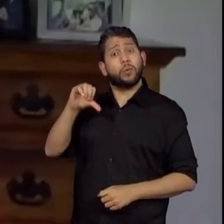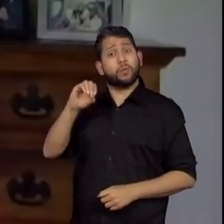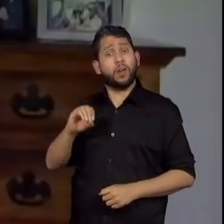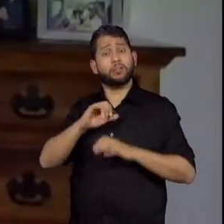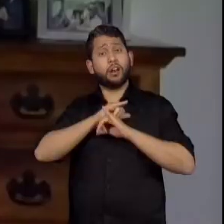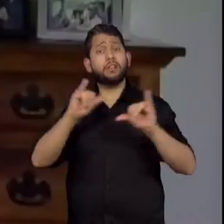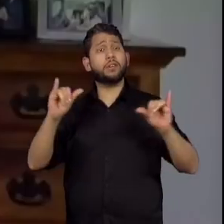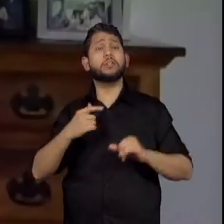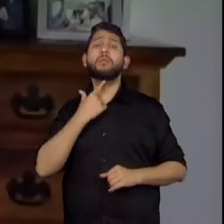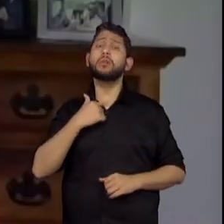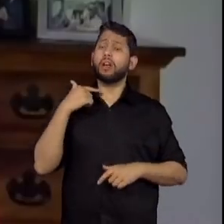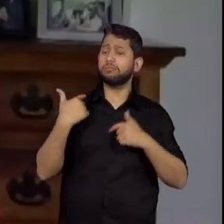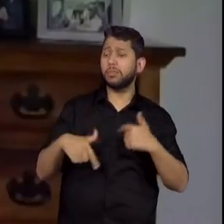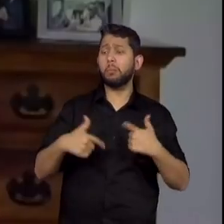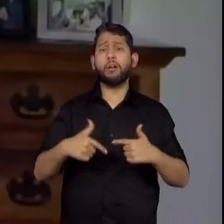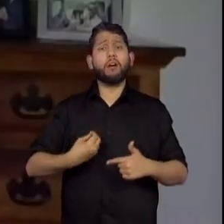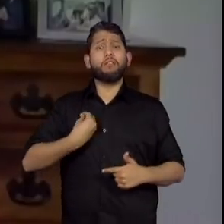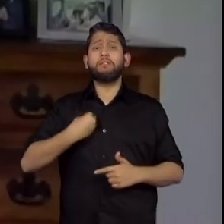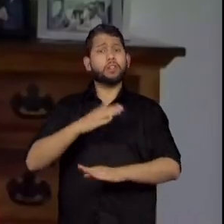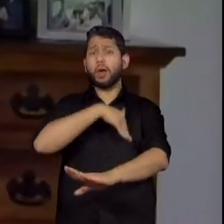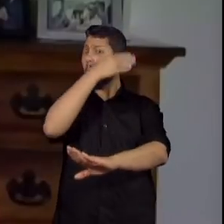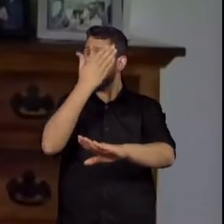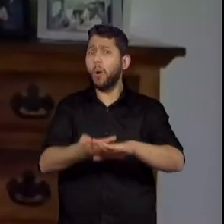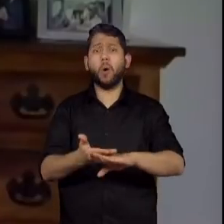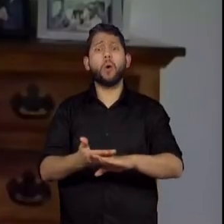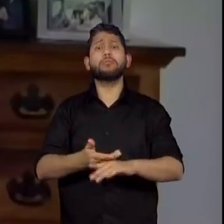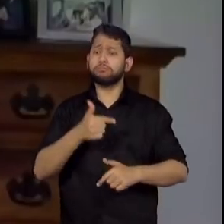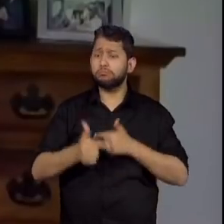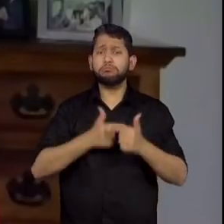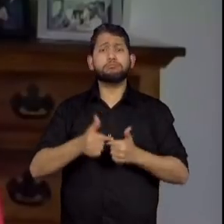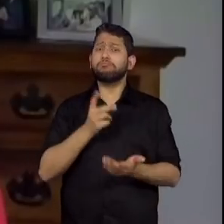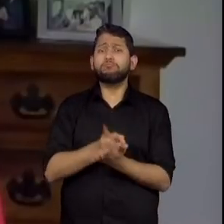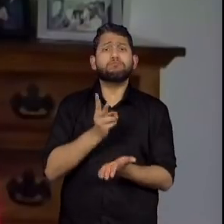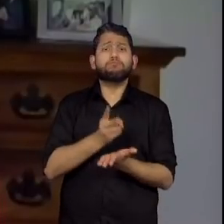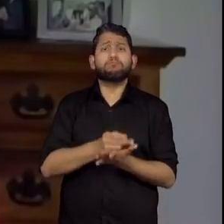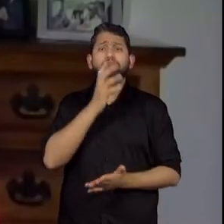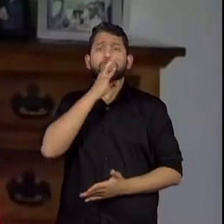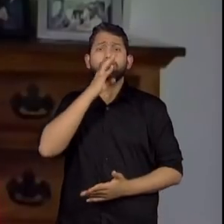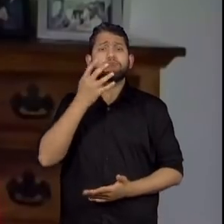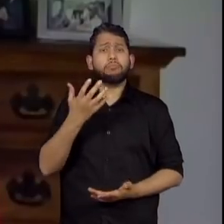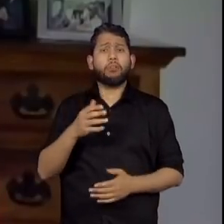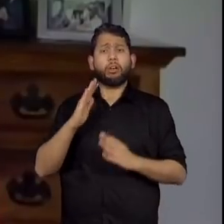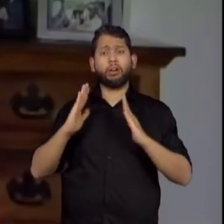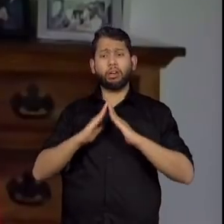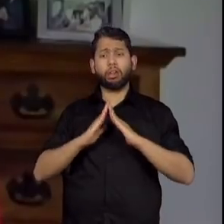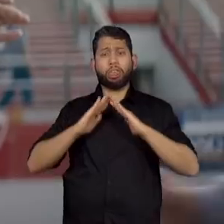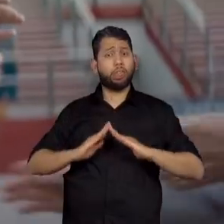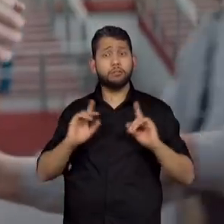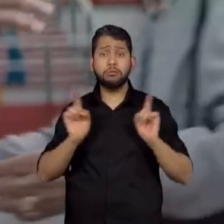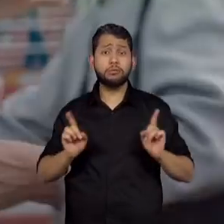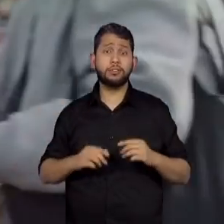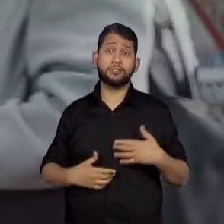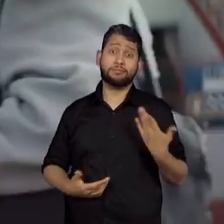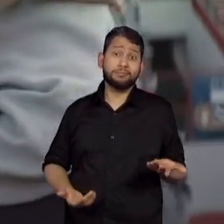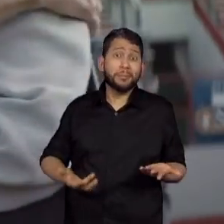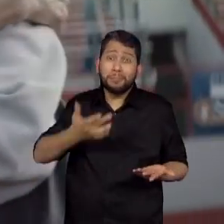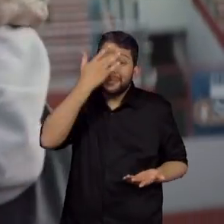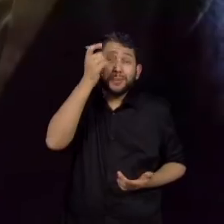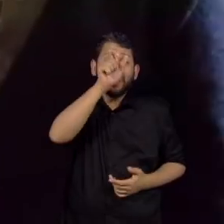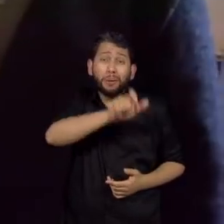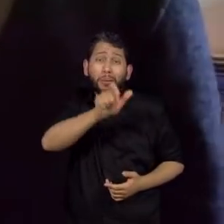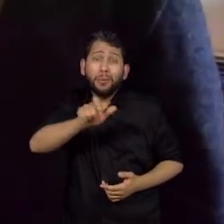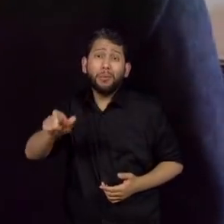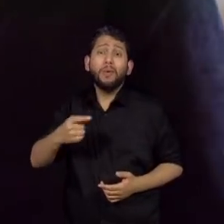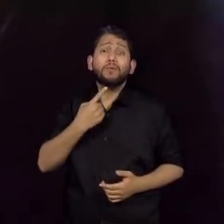quero trabalhar o resto da vida, fazer o que eu estou fazendo o resto da vida. Quer dizer, essa é a ideia dele, né? Outras pessoas talvez queiram